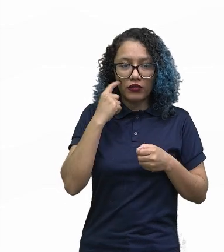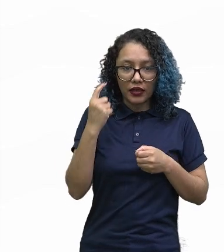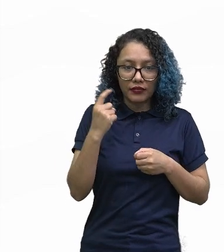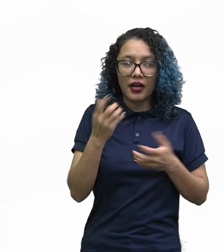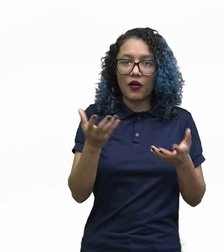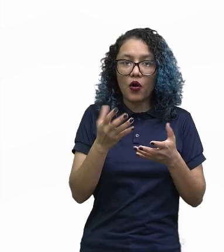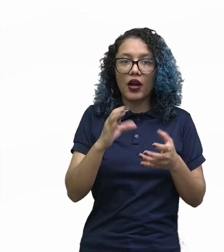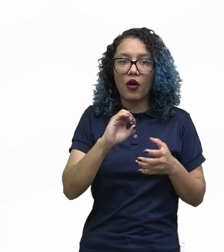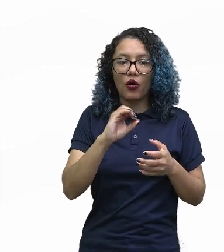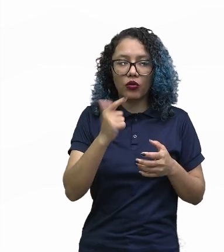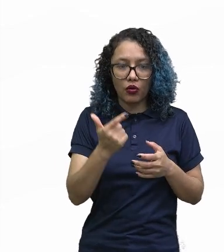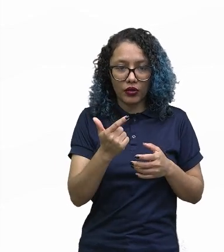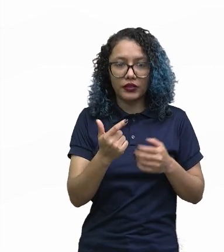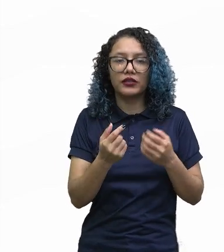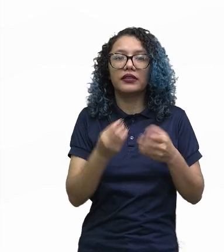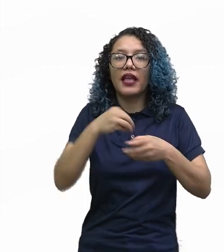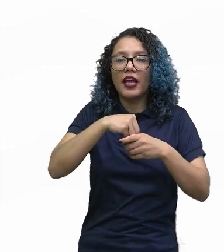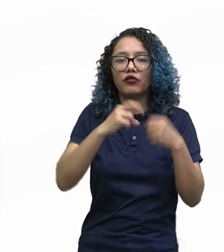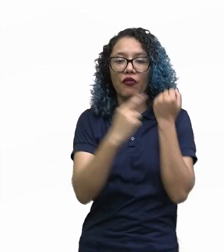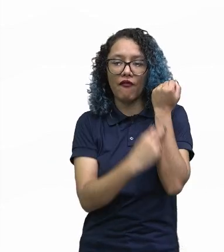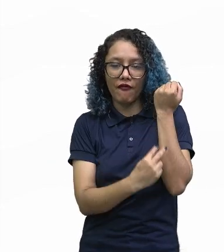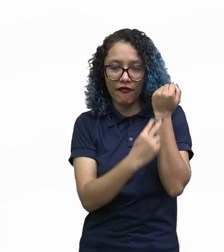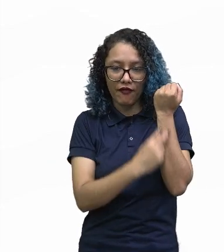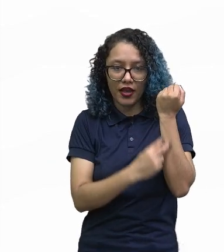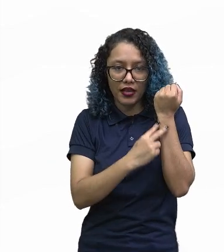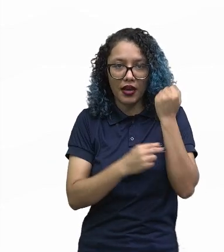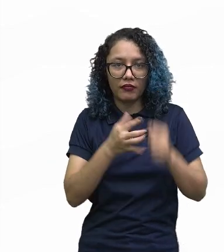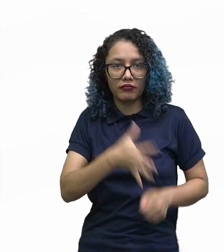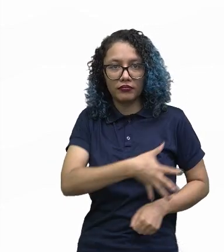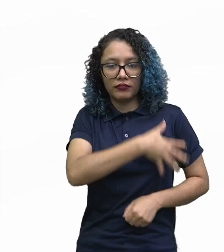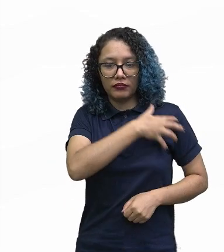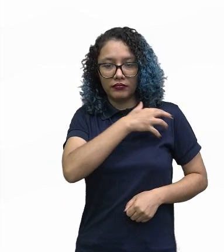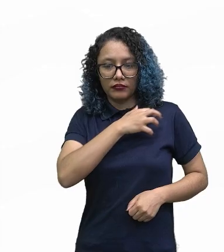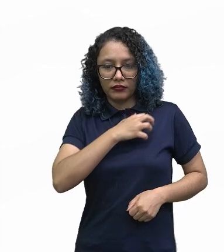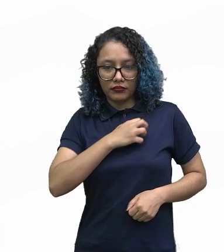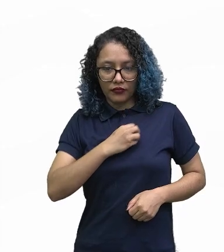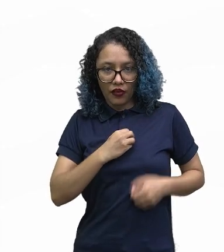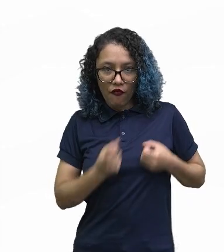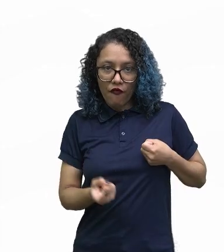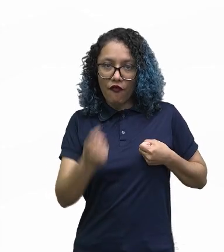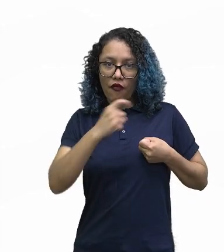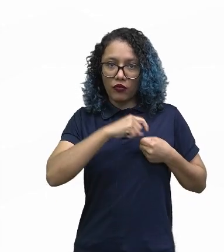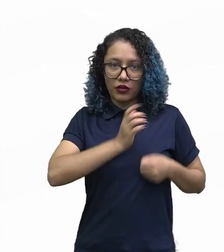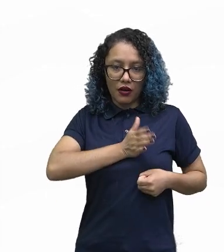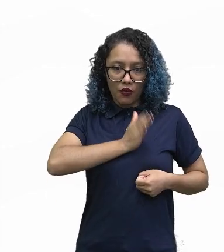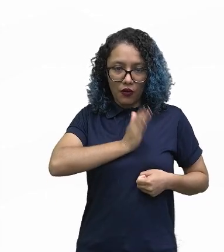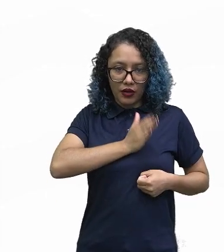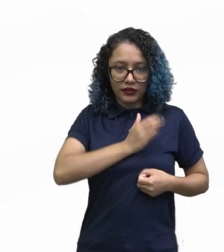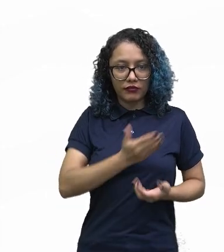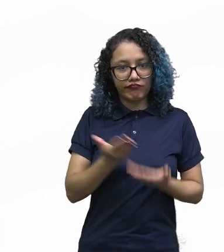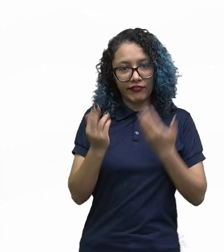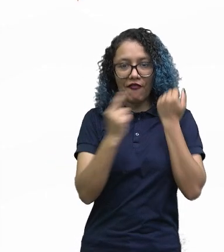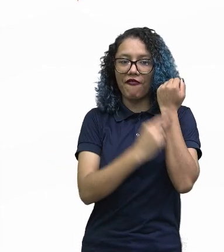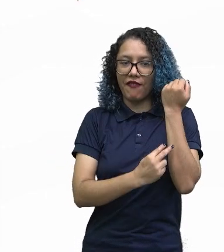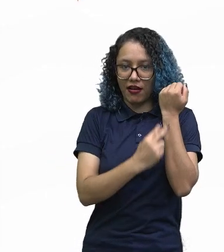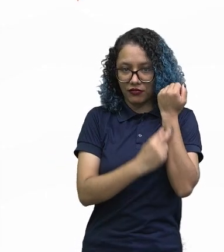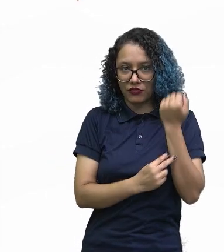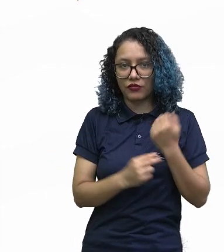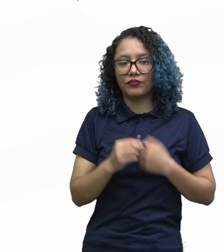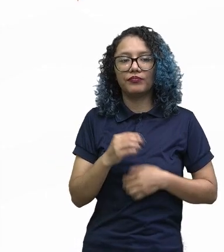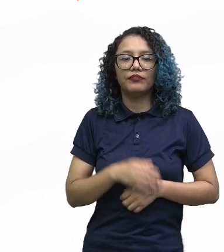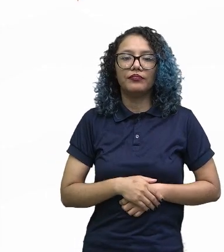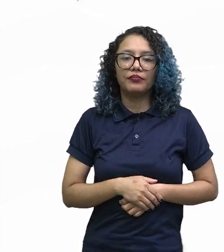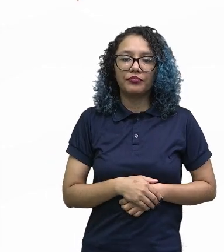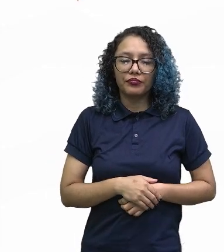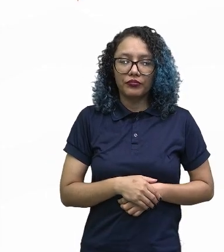carbônico, pelas veias, né? Até com que ele chegue novamente ao coração. Então, assim, a gente tem os vasos sanguíneos. Na outra